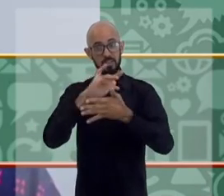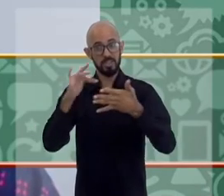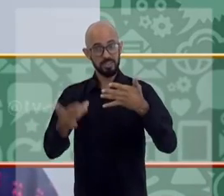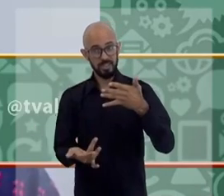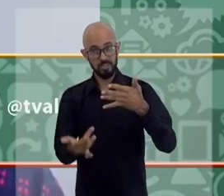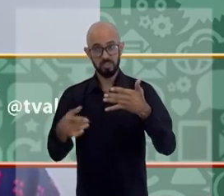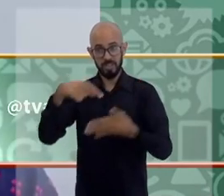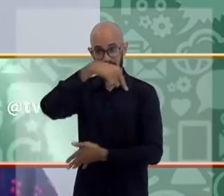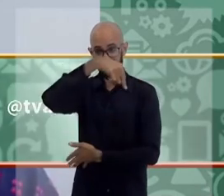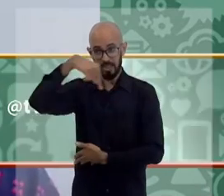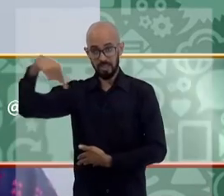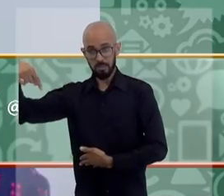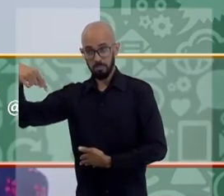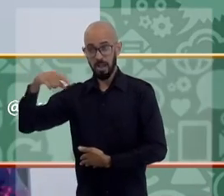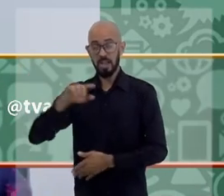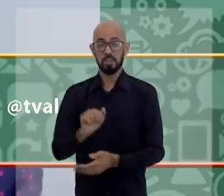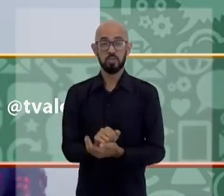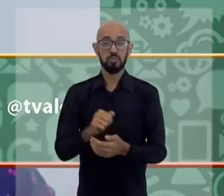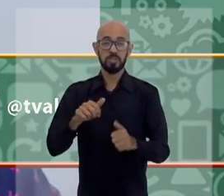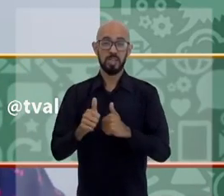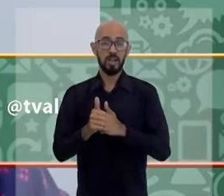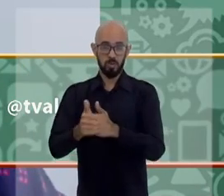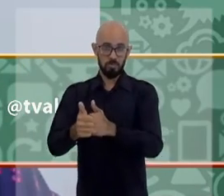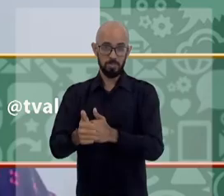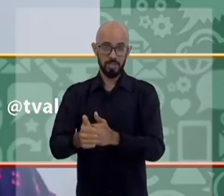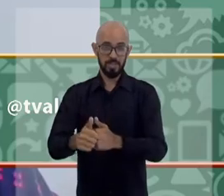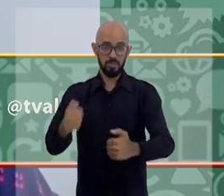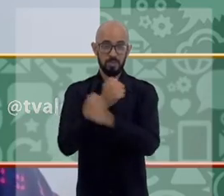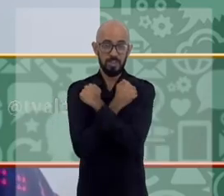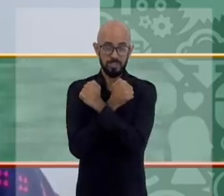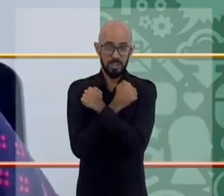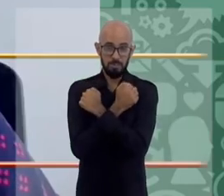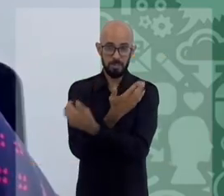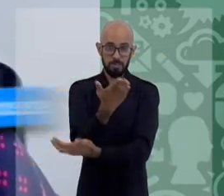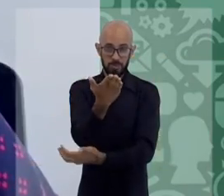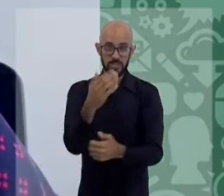programação e também pelas nossas redes sociais, que você acompanha tudo que rola